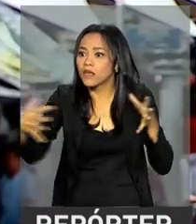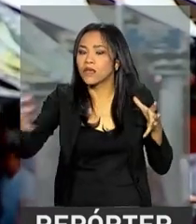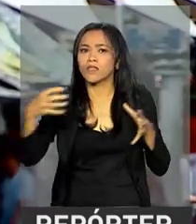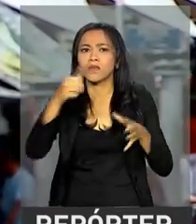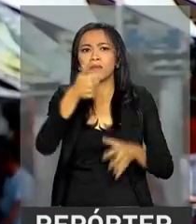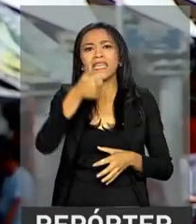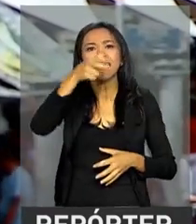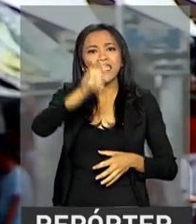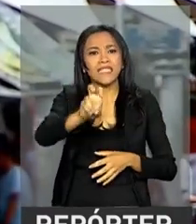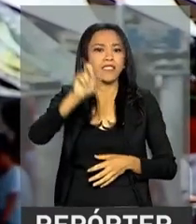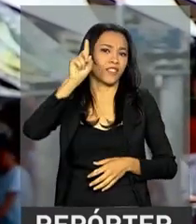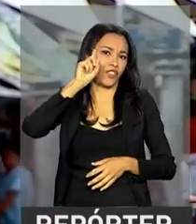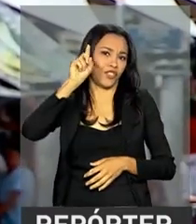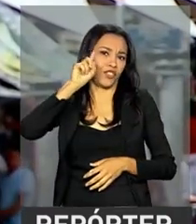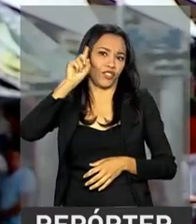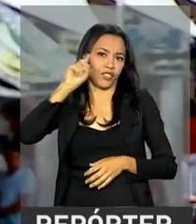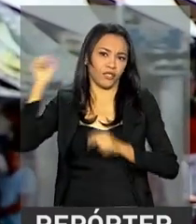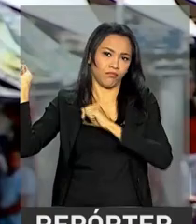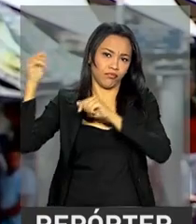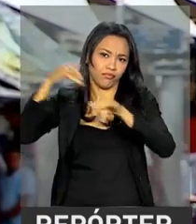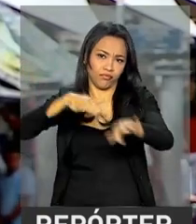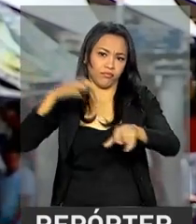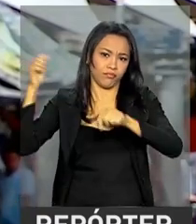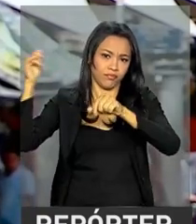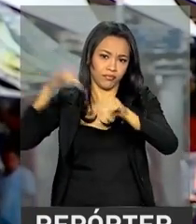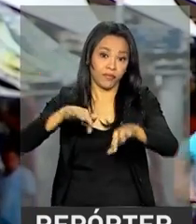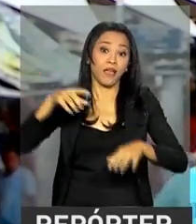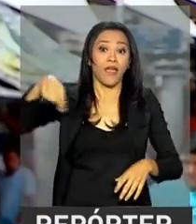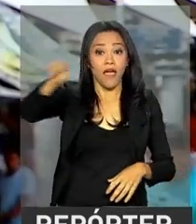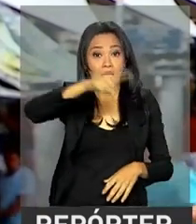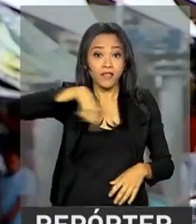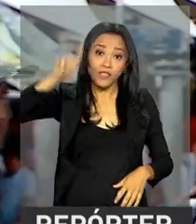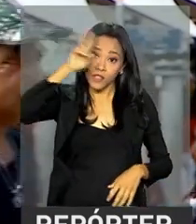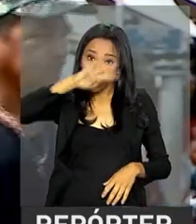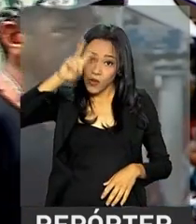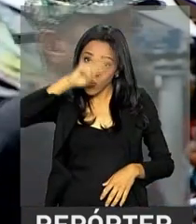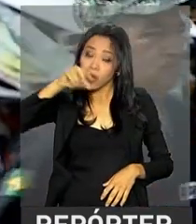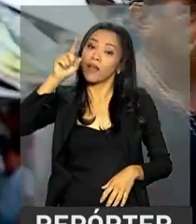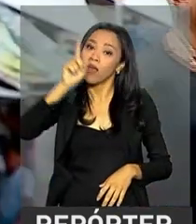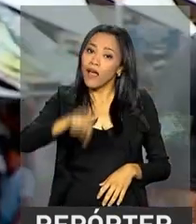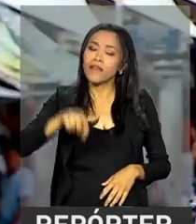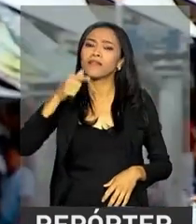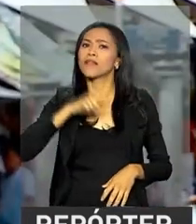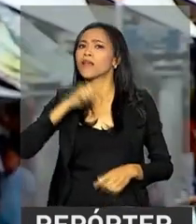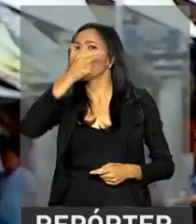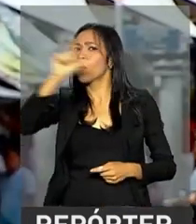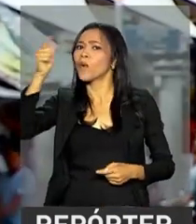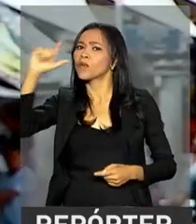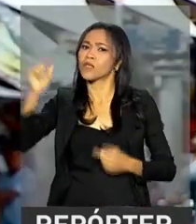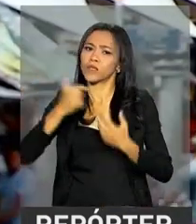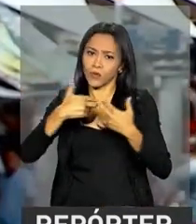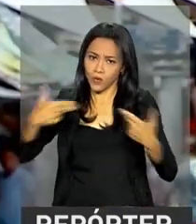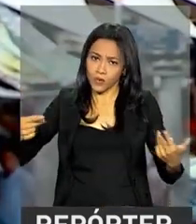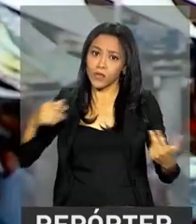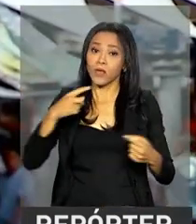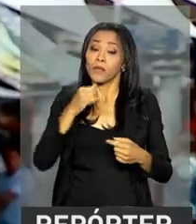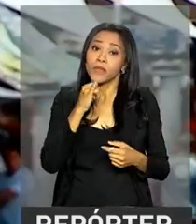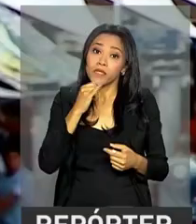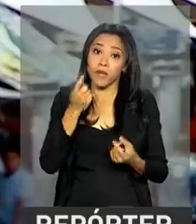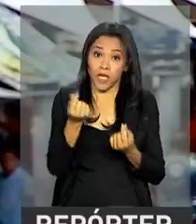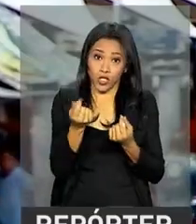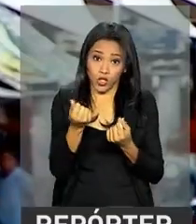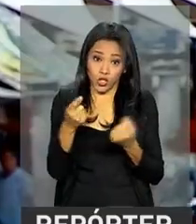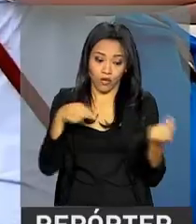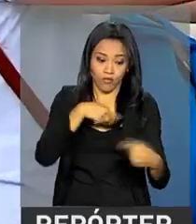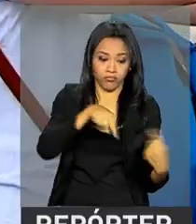dias de festividades com toda esta história o círio de nazaré também tem outras funções como movimentar a economia